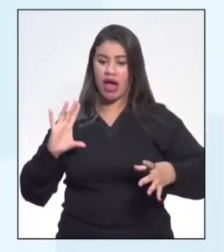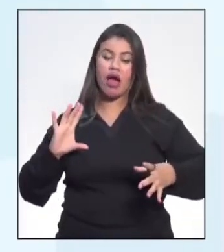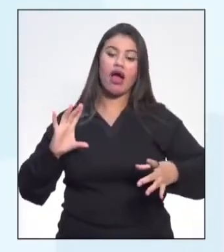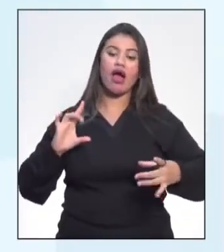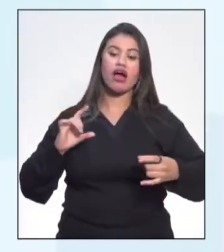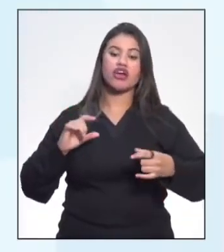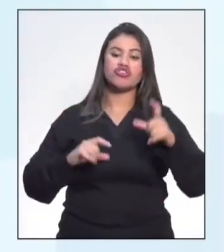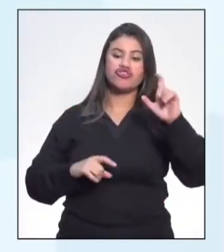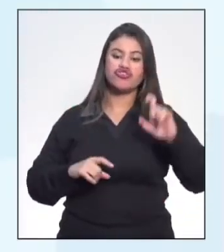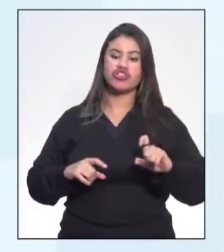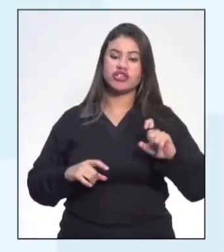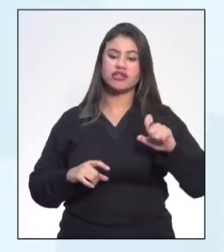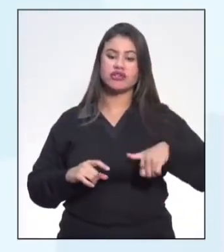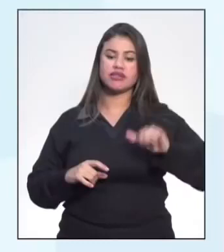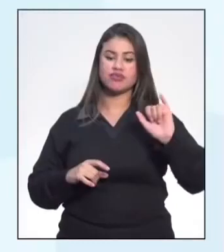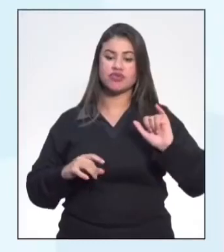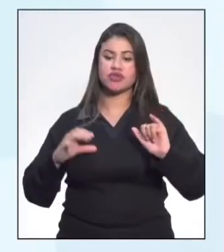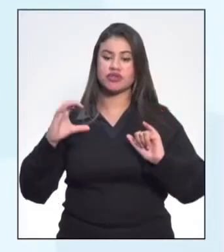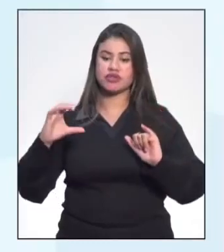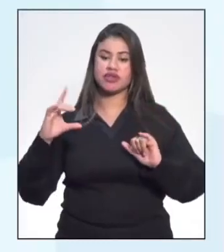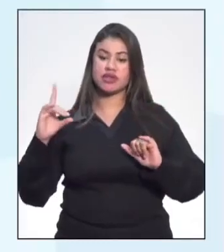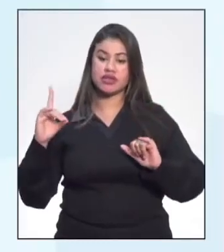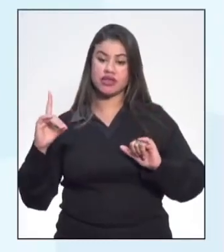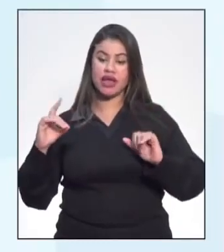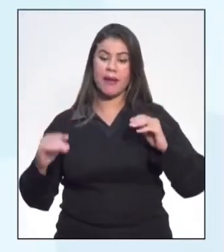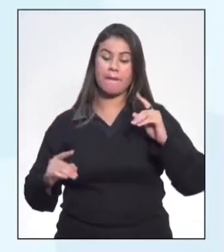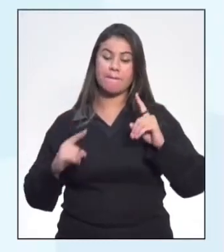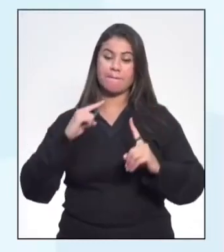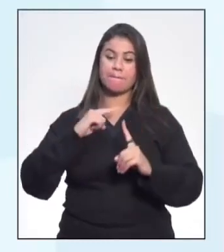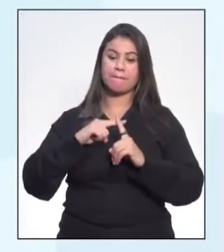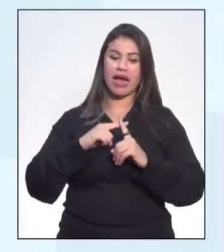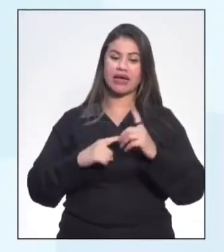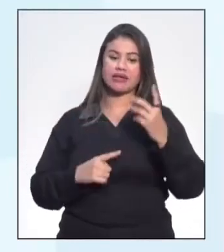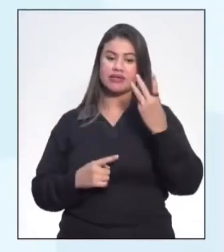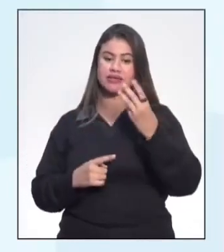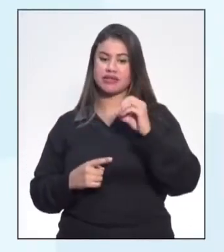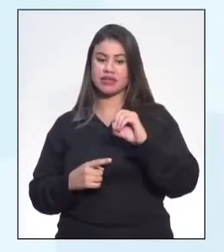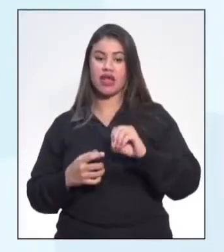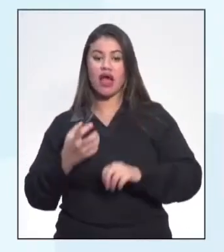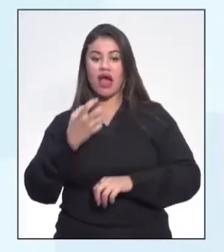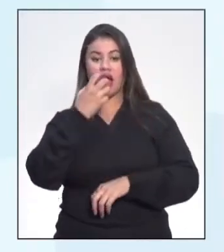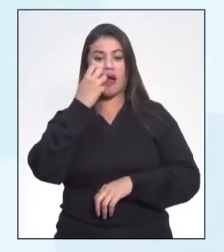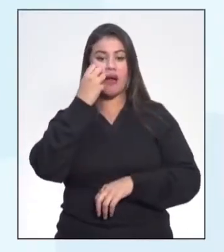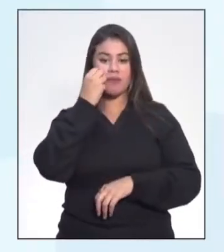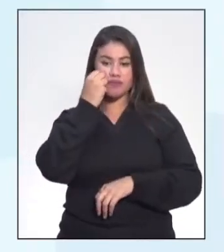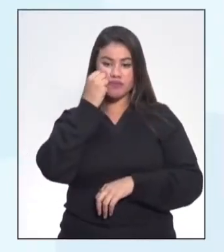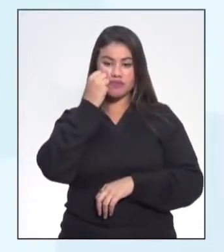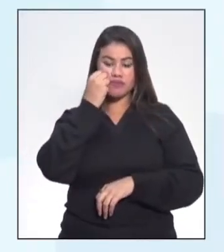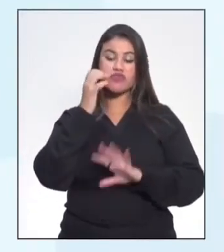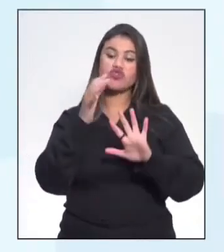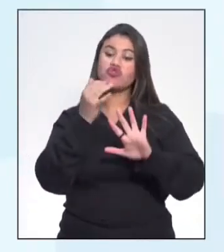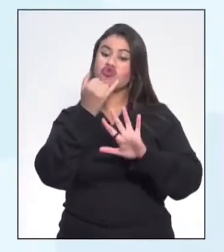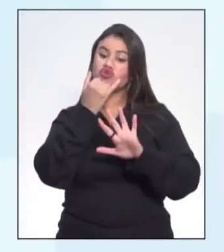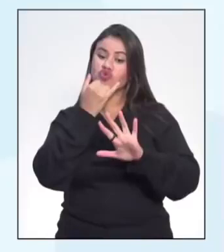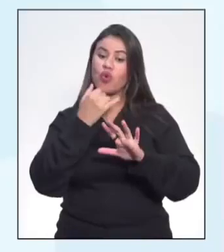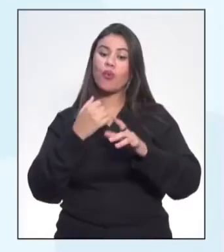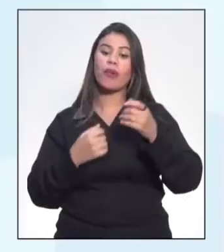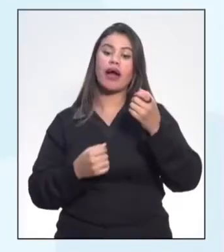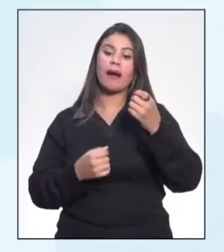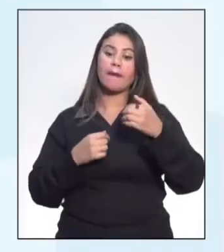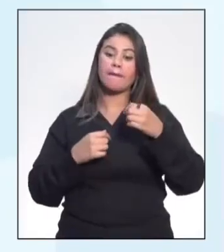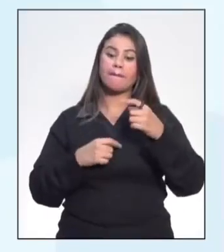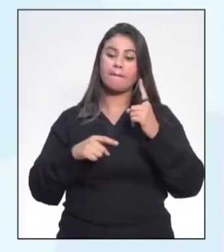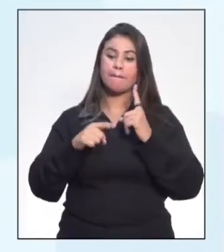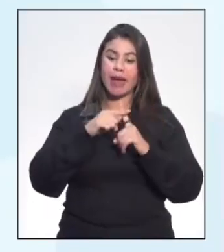XY e CD vai ser mais 30. Então, eu vou absorver, mais 300. Eu vou